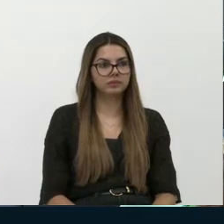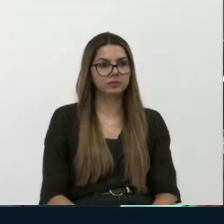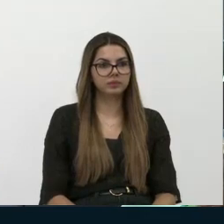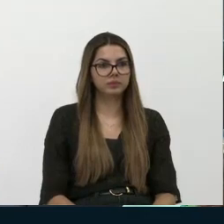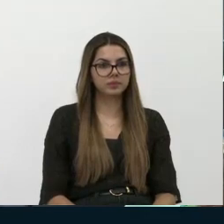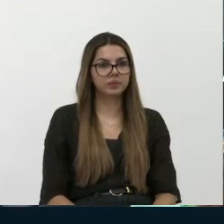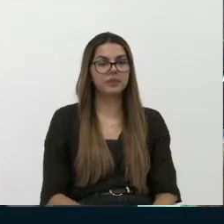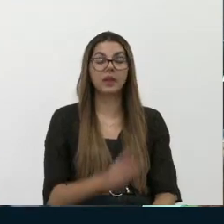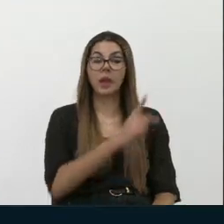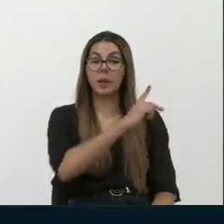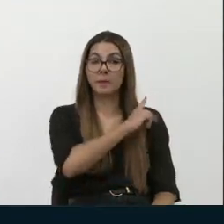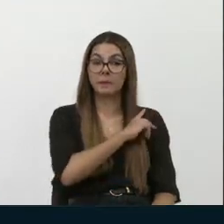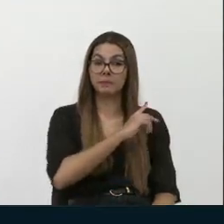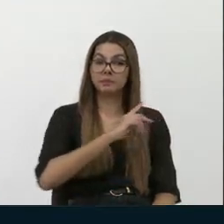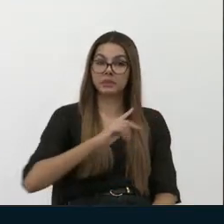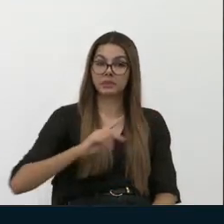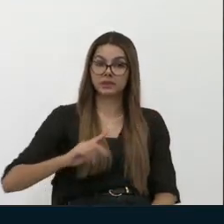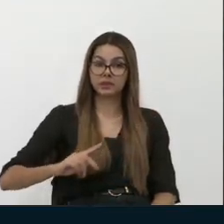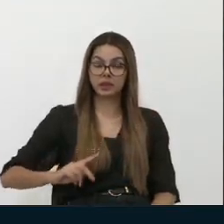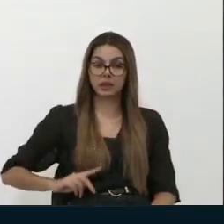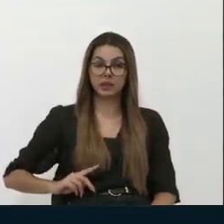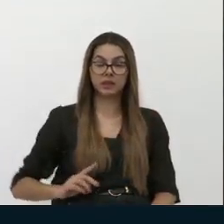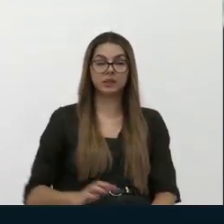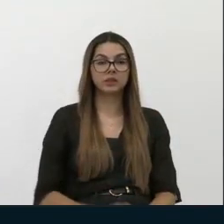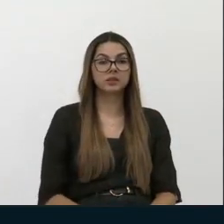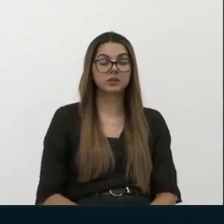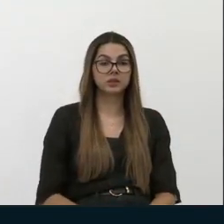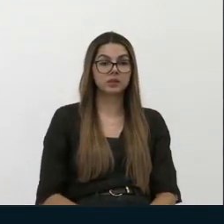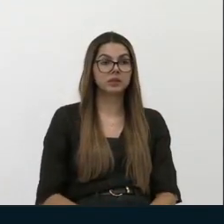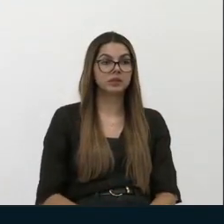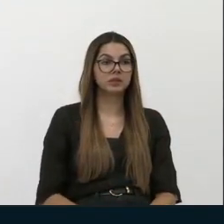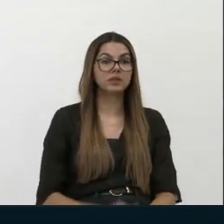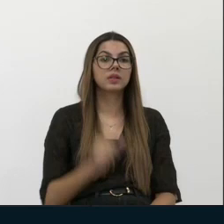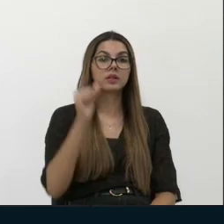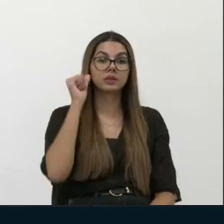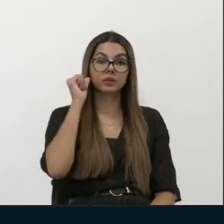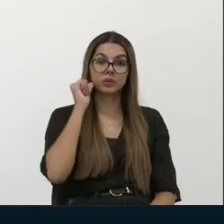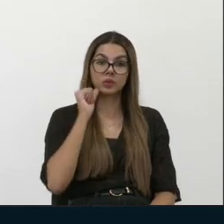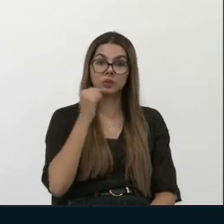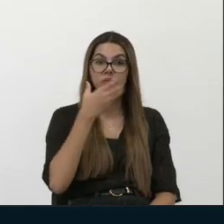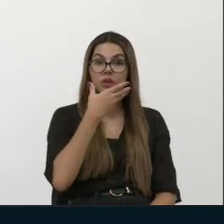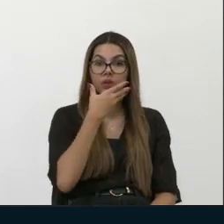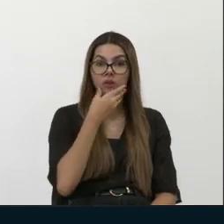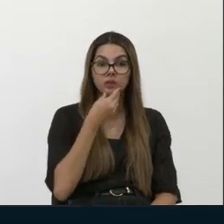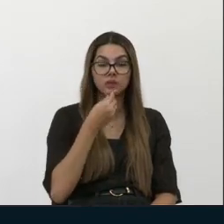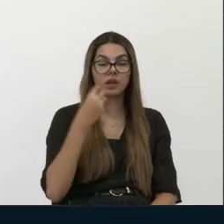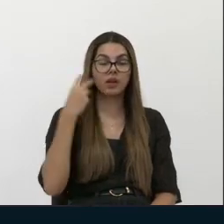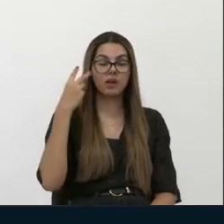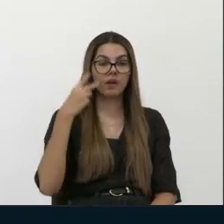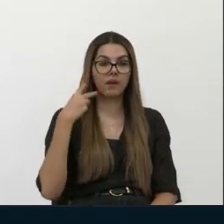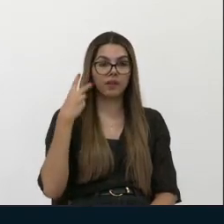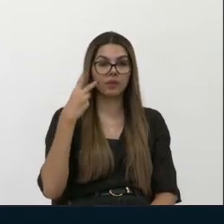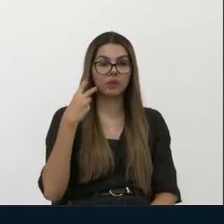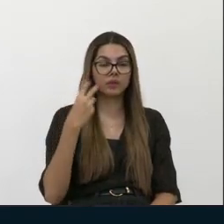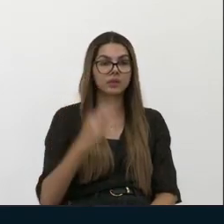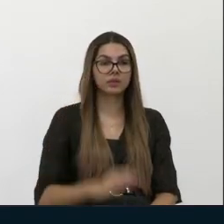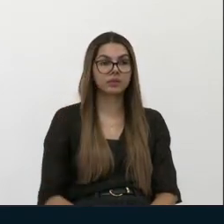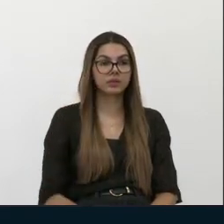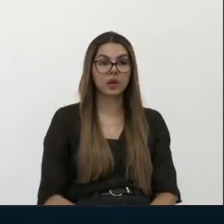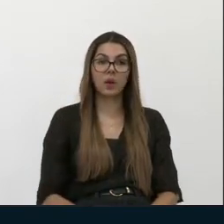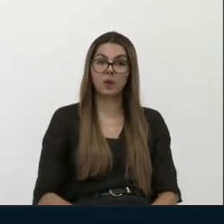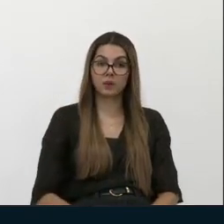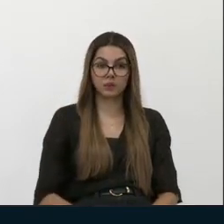Senhor presidente, senhoras e senhores vereadores, público